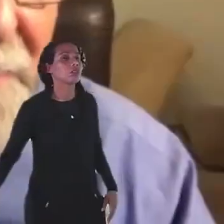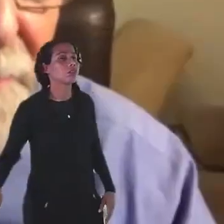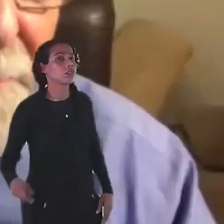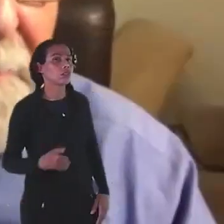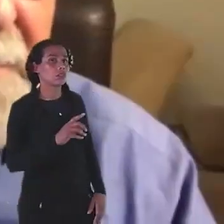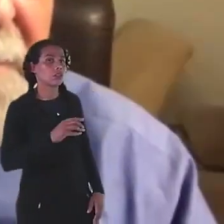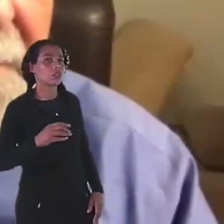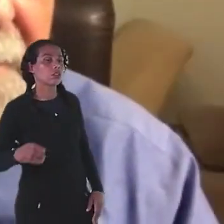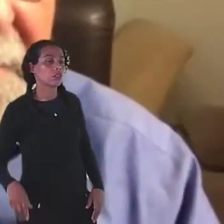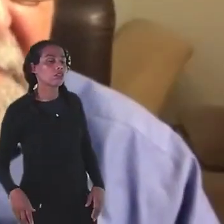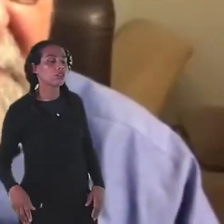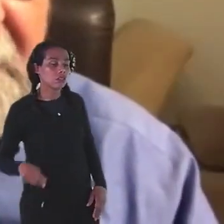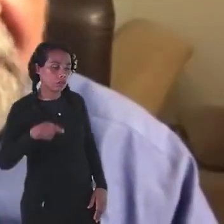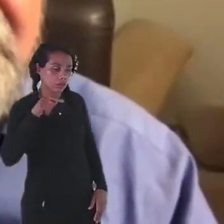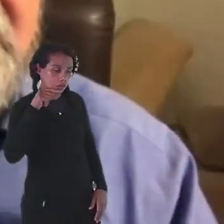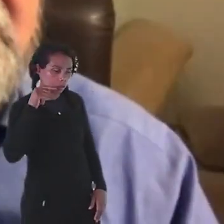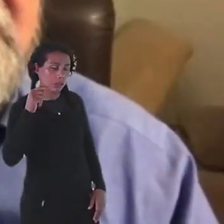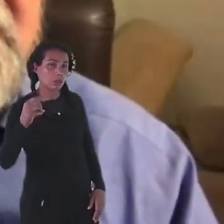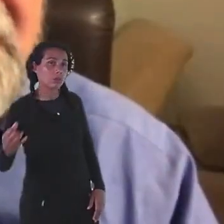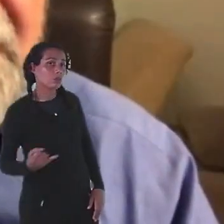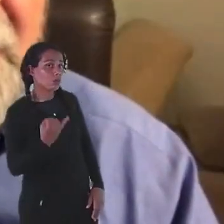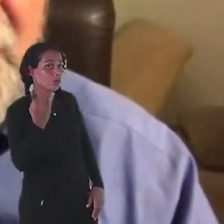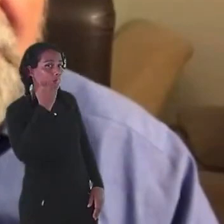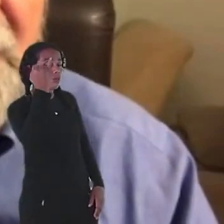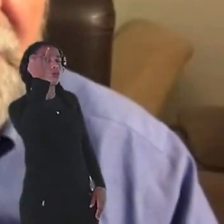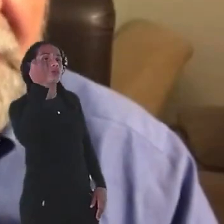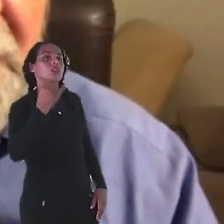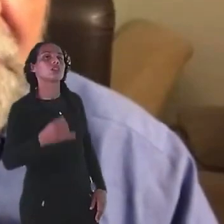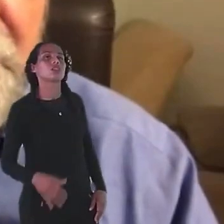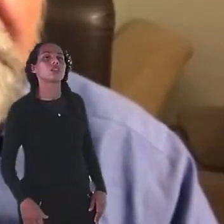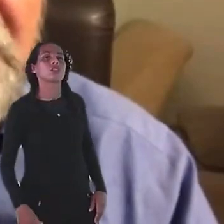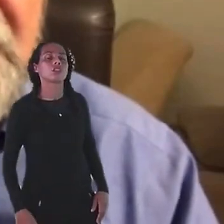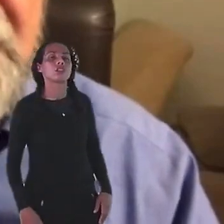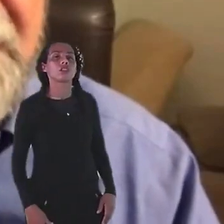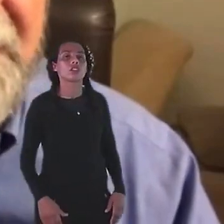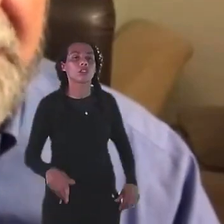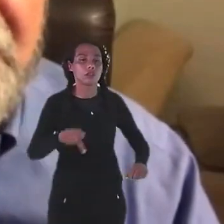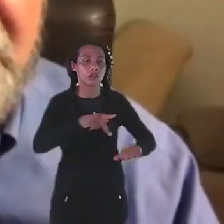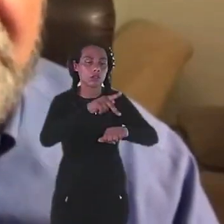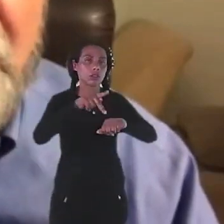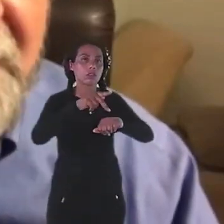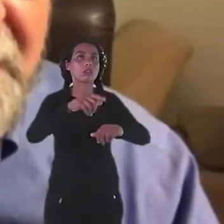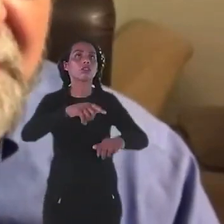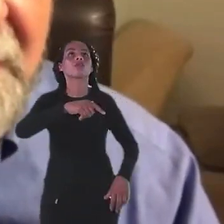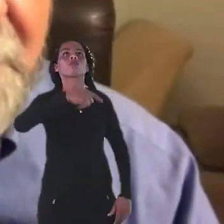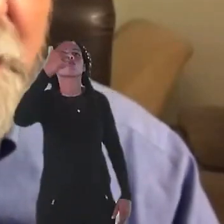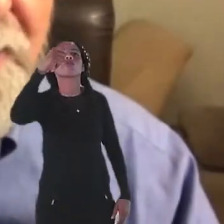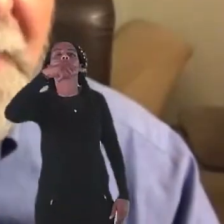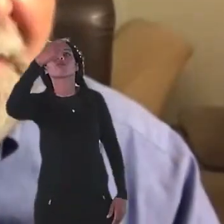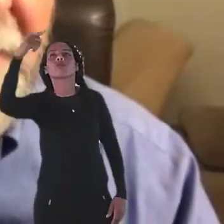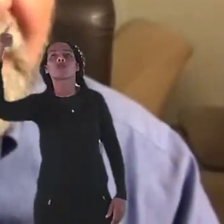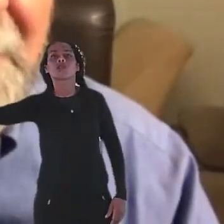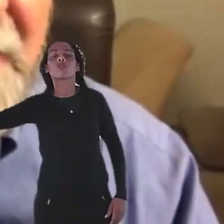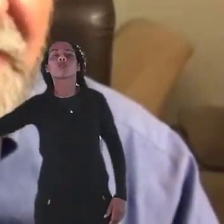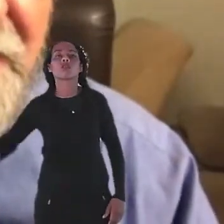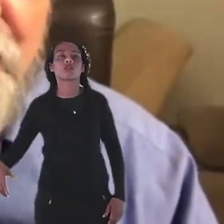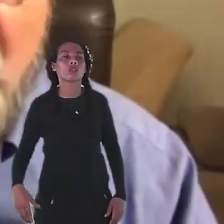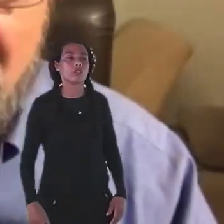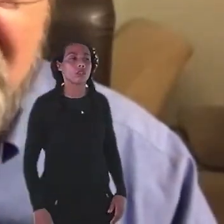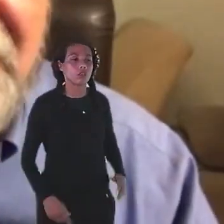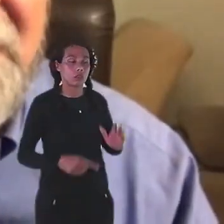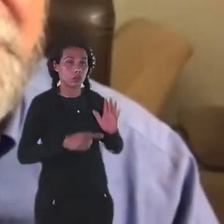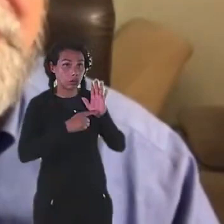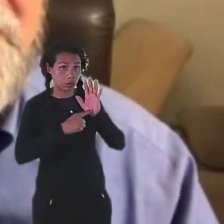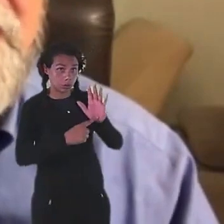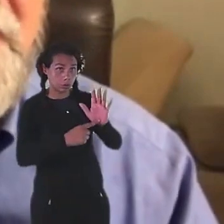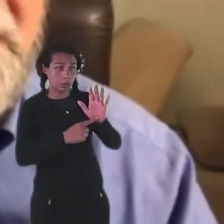de sucesso de Israel, Reino Unido, Nova Zelândia, mostraram claramente que